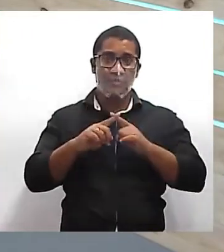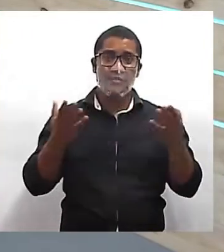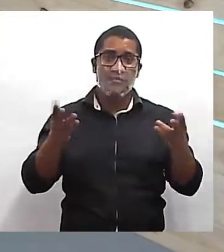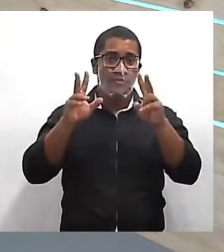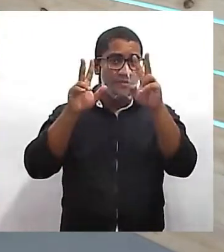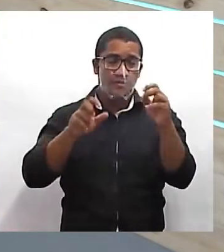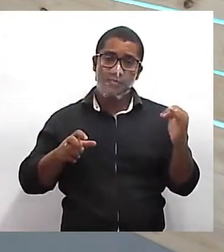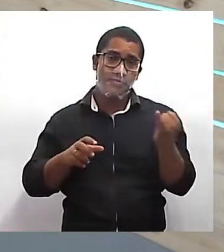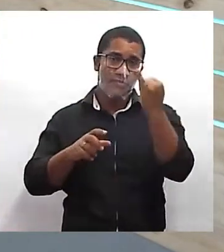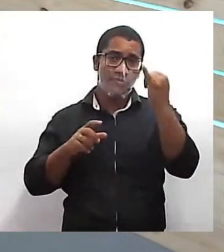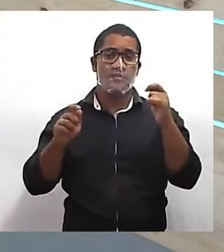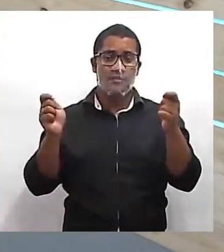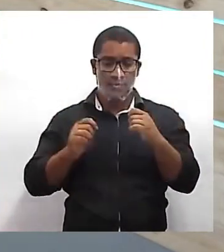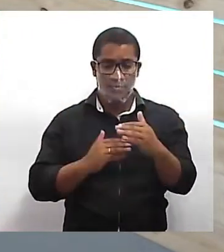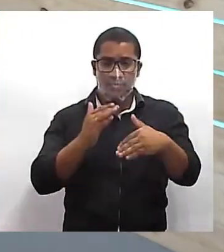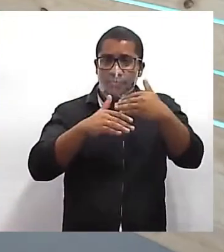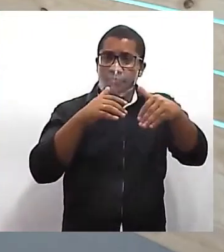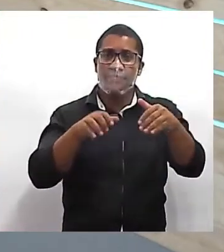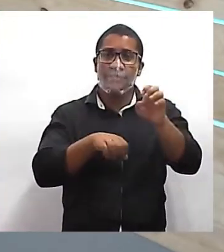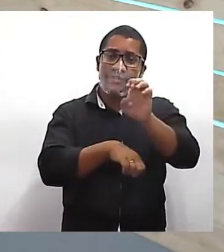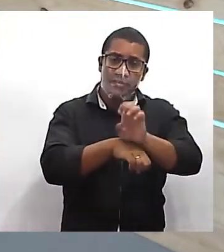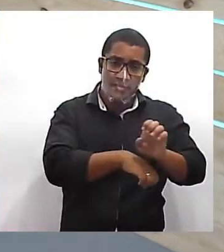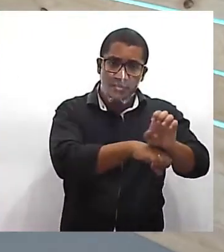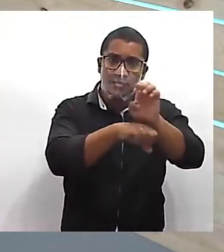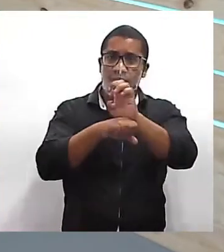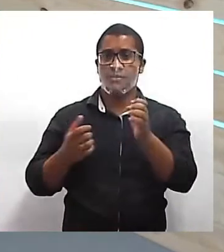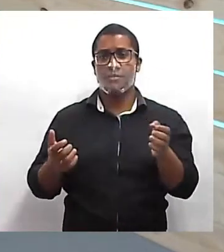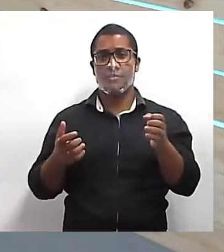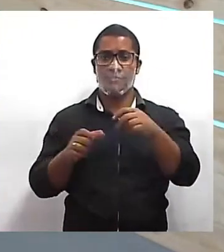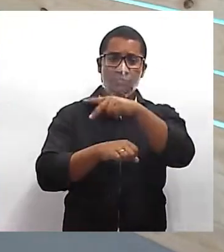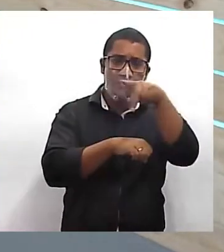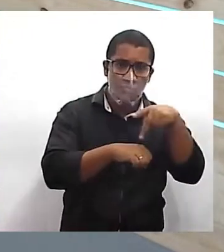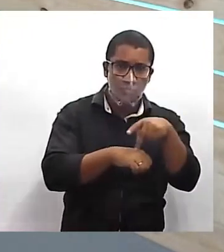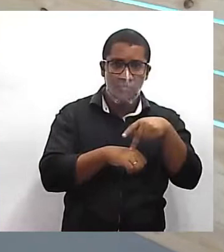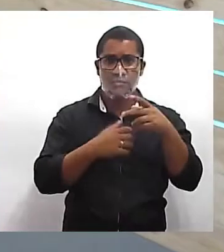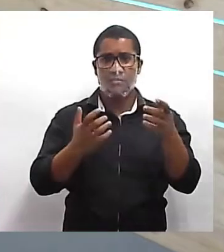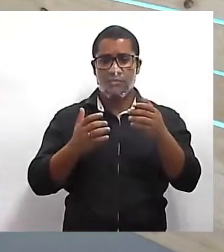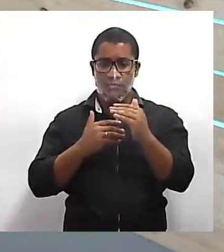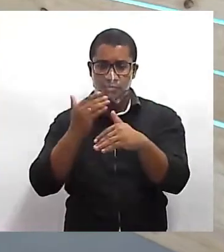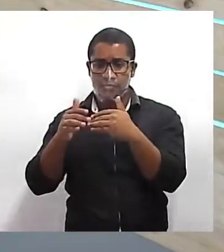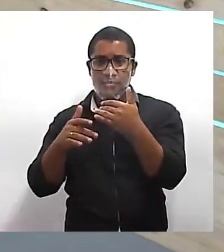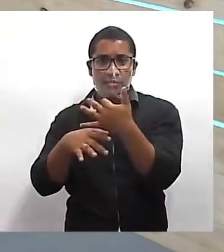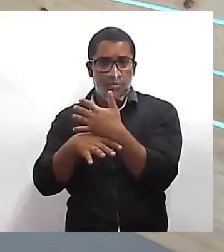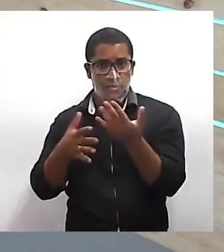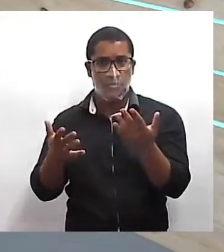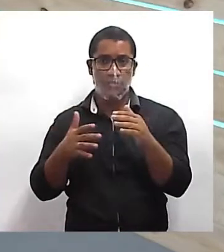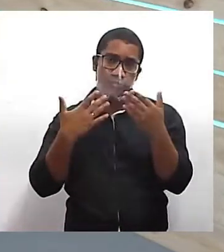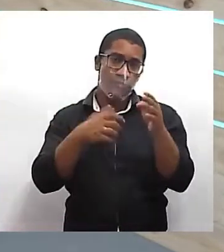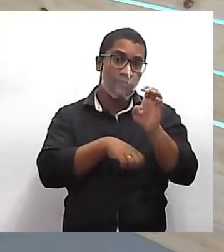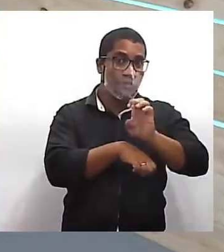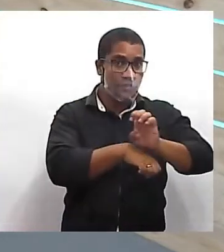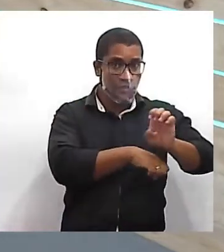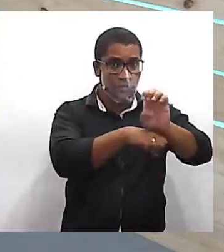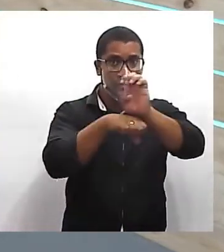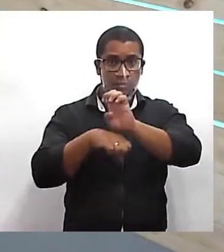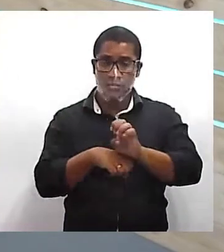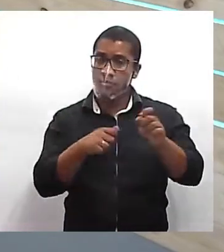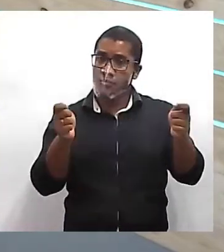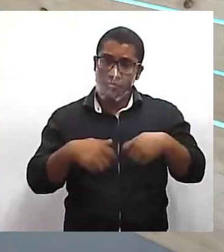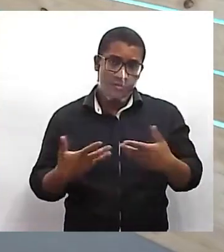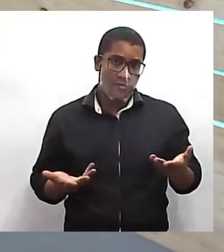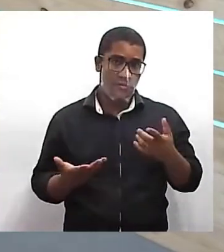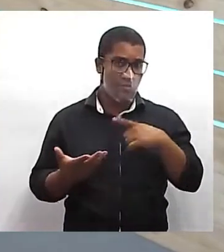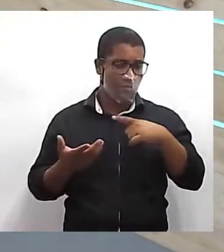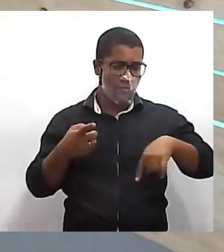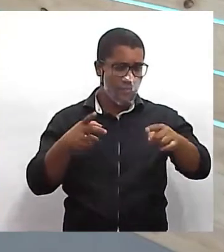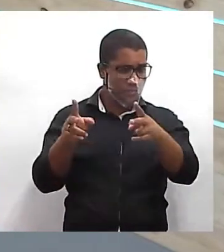qualquer estado-nação, de qualquer região, cidade ou estado. Então é muito importante que a gente tenha muita atenção nessa percepção, na